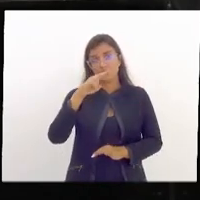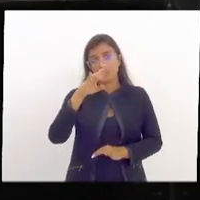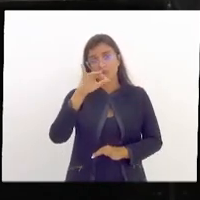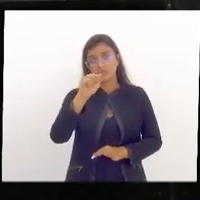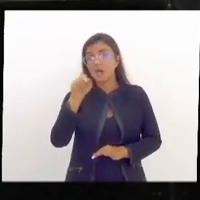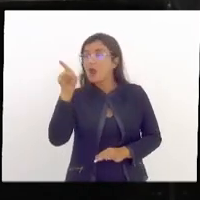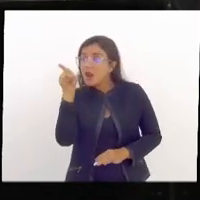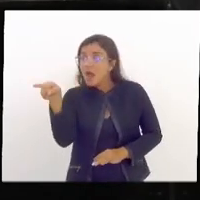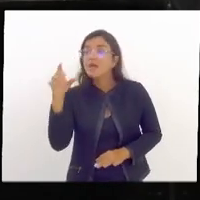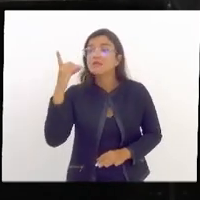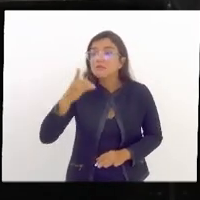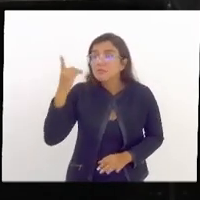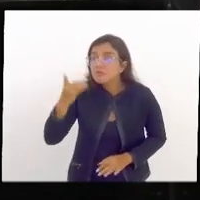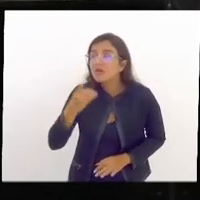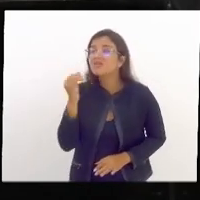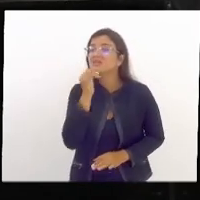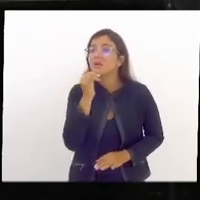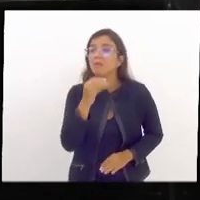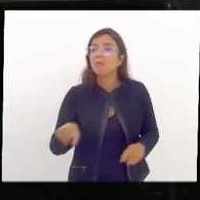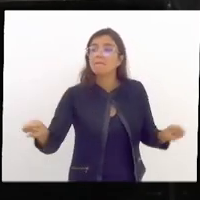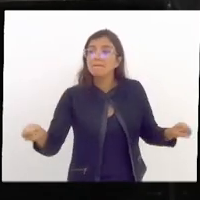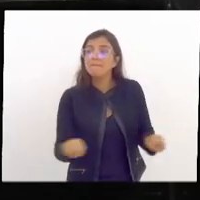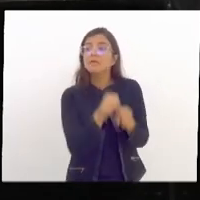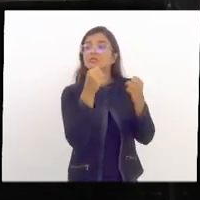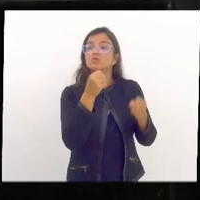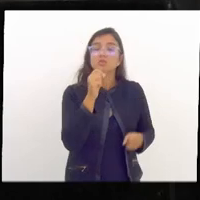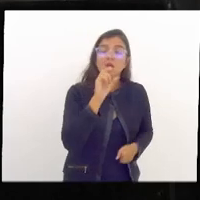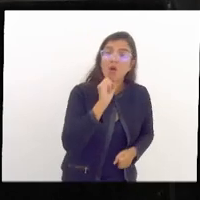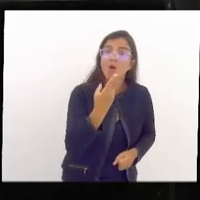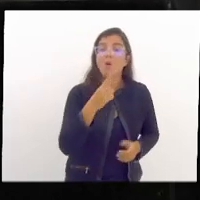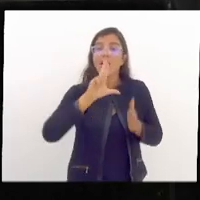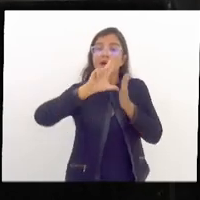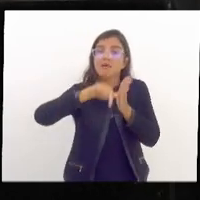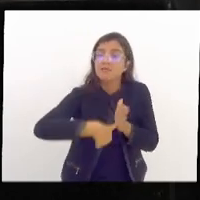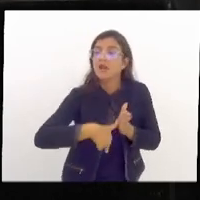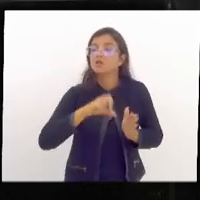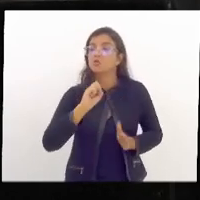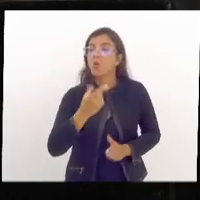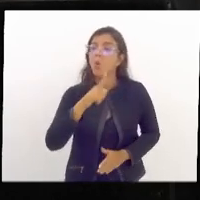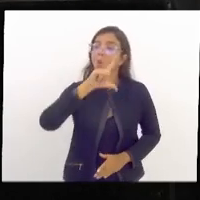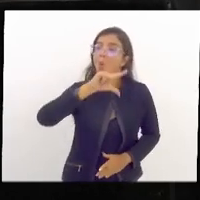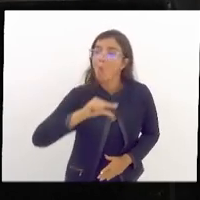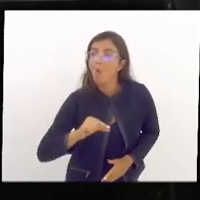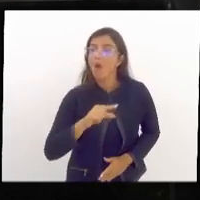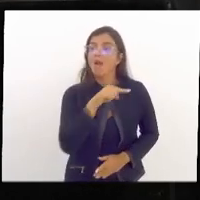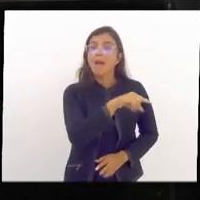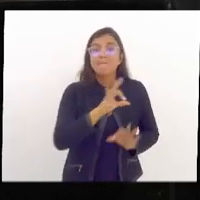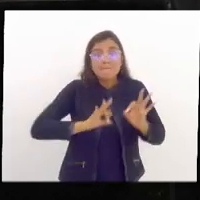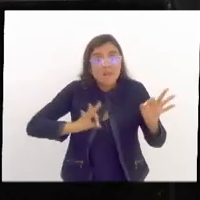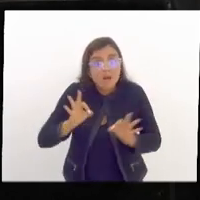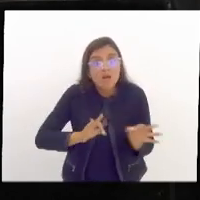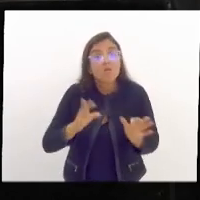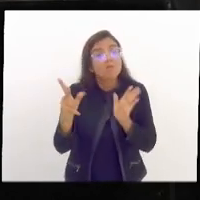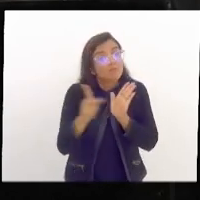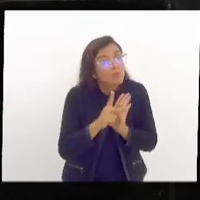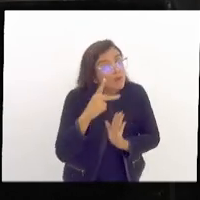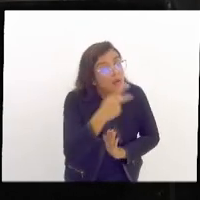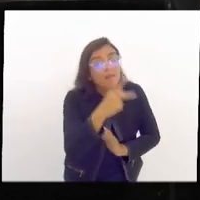possa causar algum impacto em atraso ou redução do plano previdenciário dos